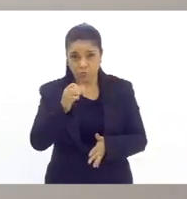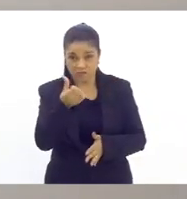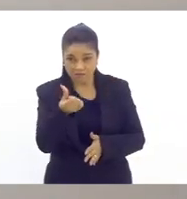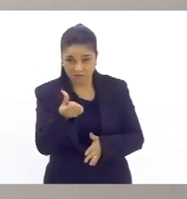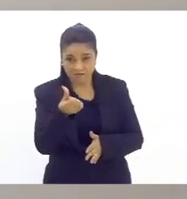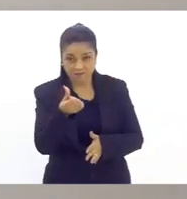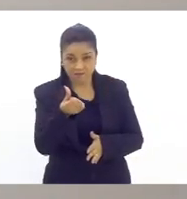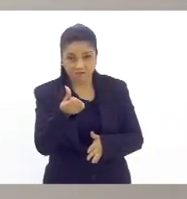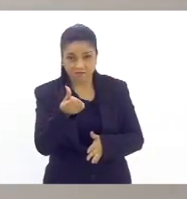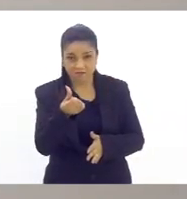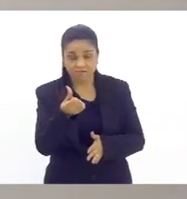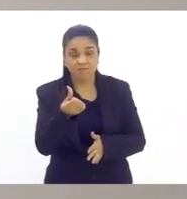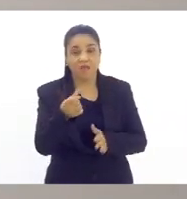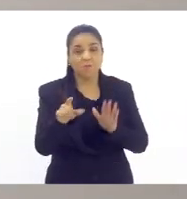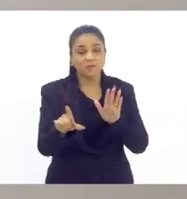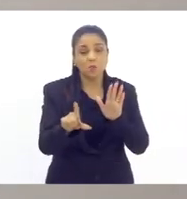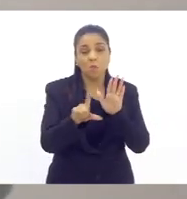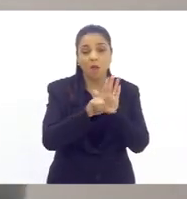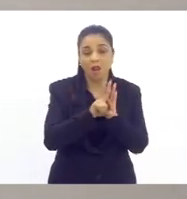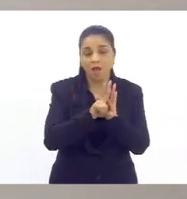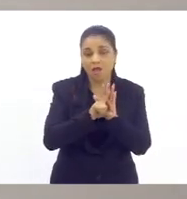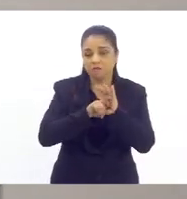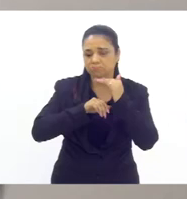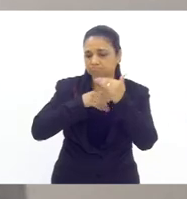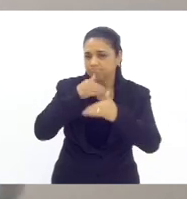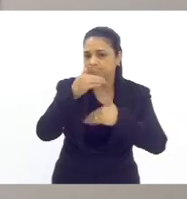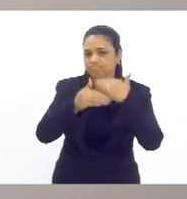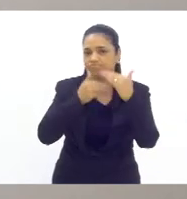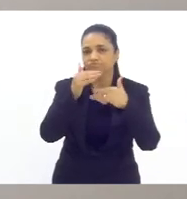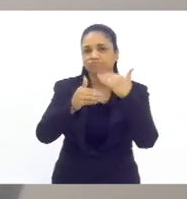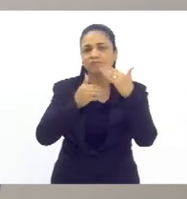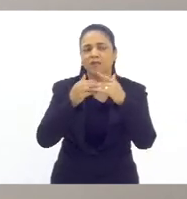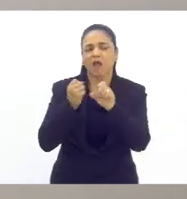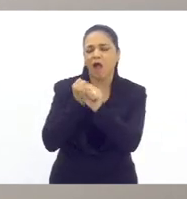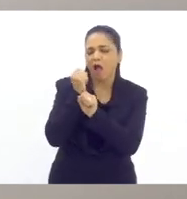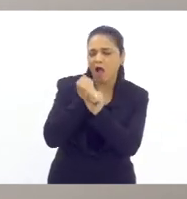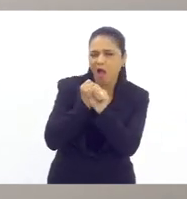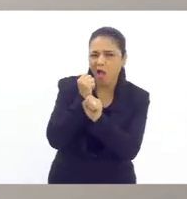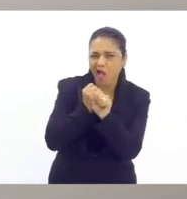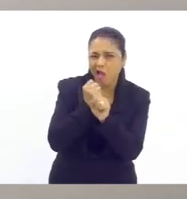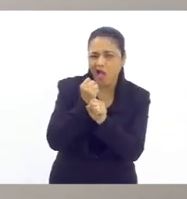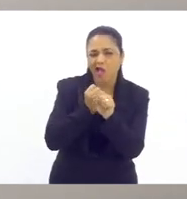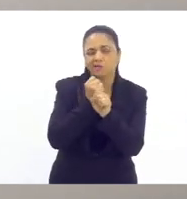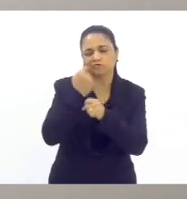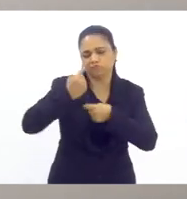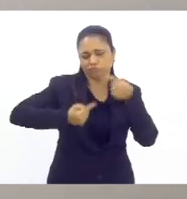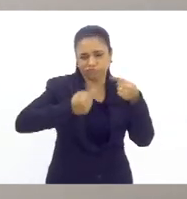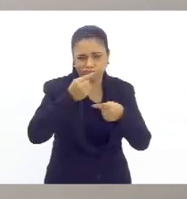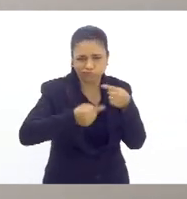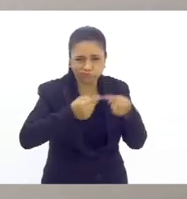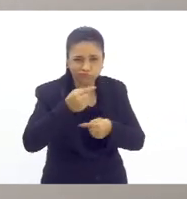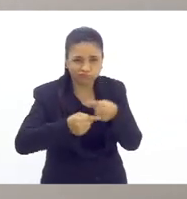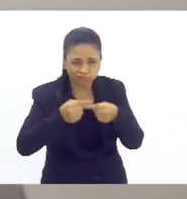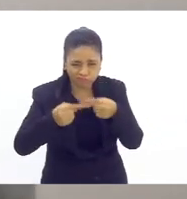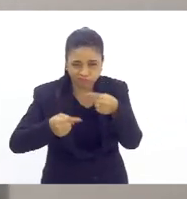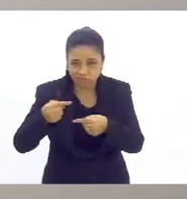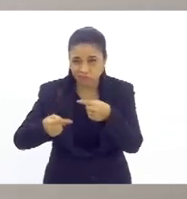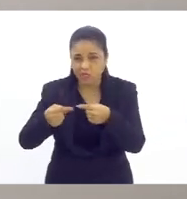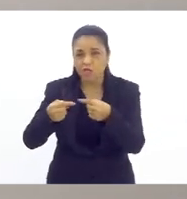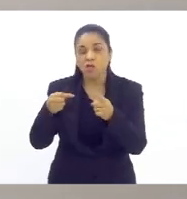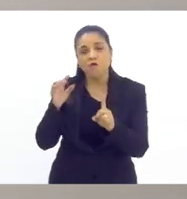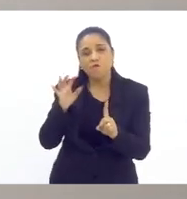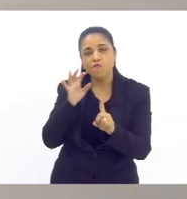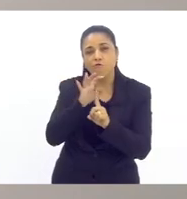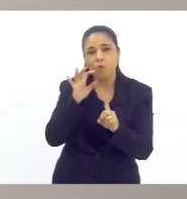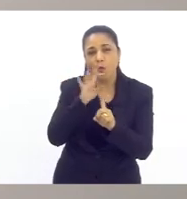Progressista porque porque ela era fruto de muitos anos de um acúmulo de debates e da influência de